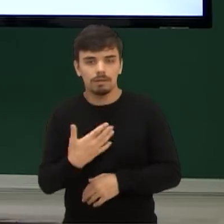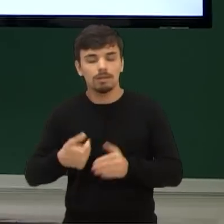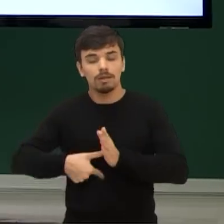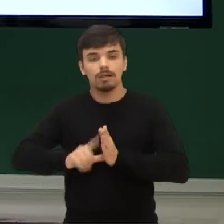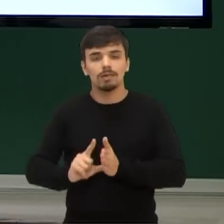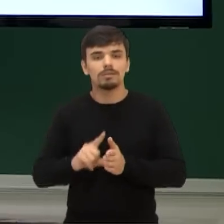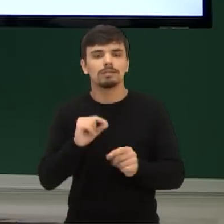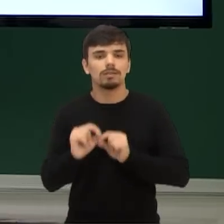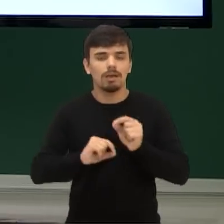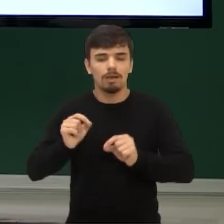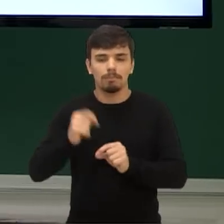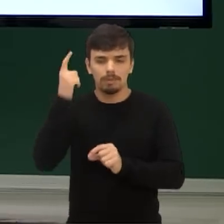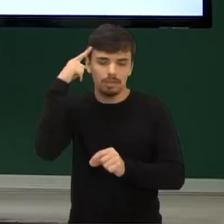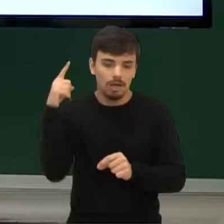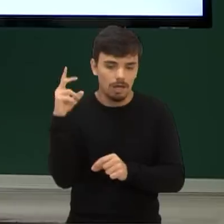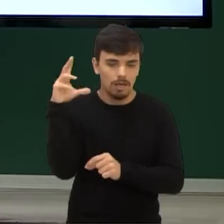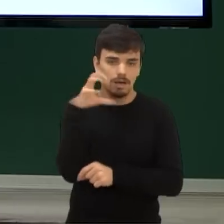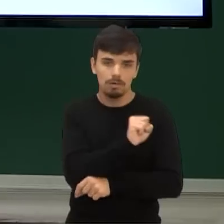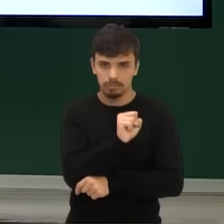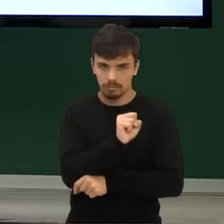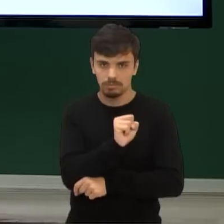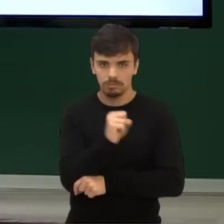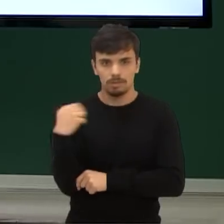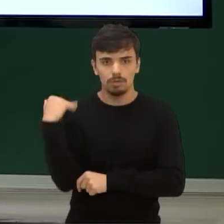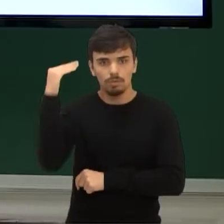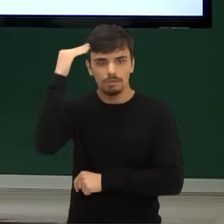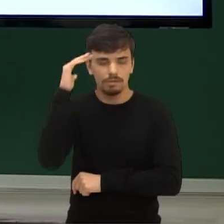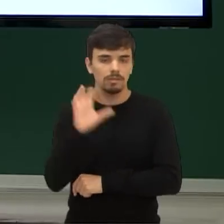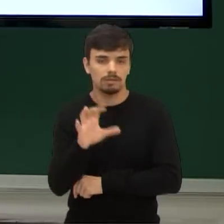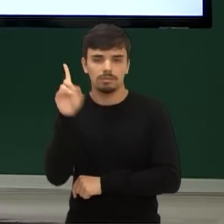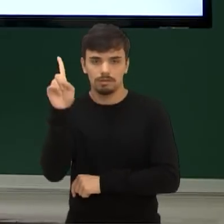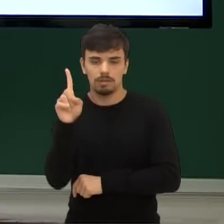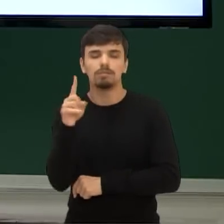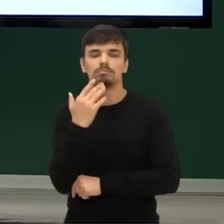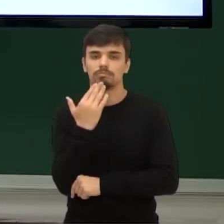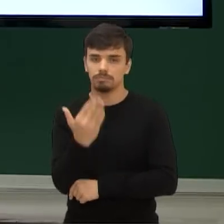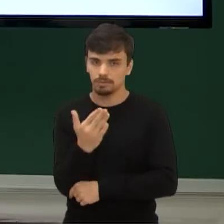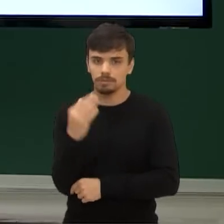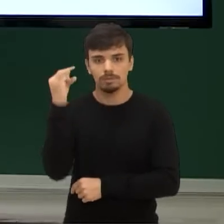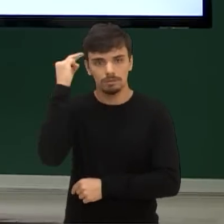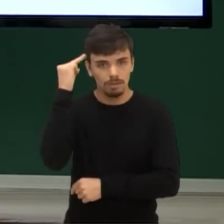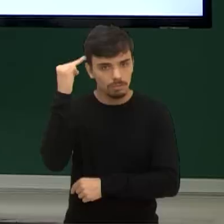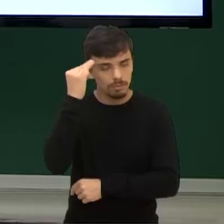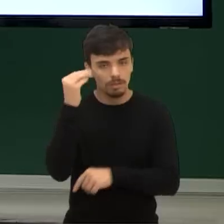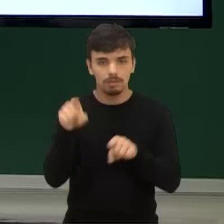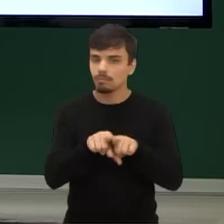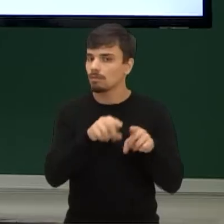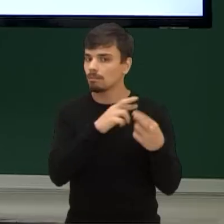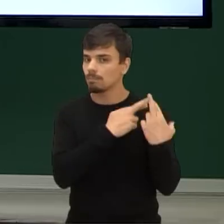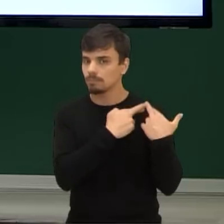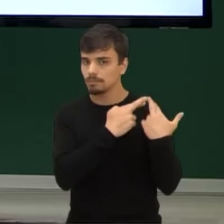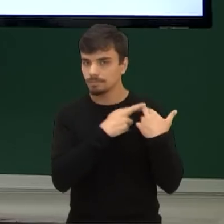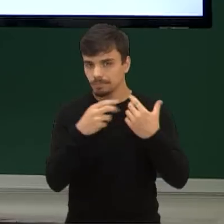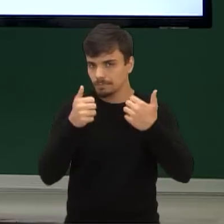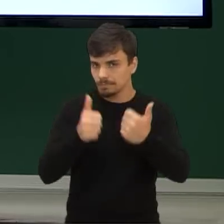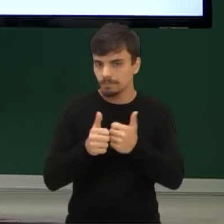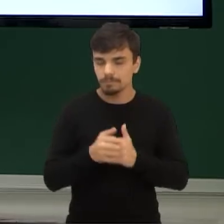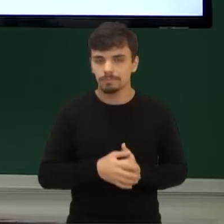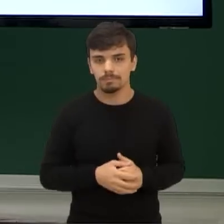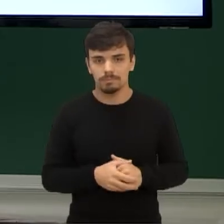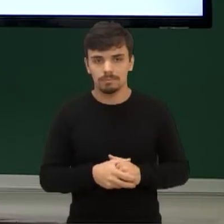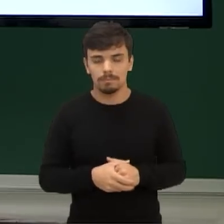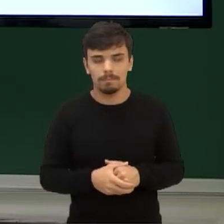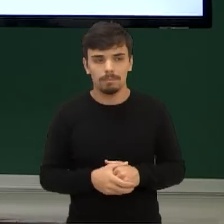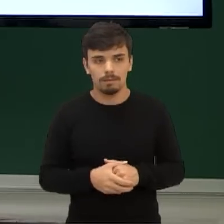atitudes precipitadas na adolescência, porque isso aqui tudo exige muita maturidade e responsabilidade, certo?